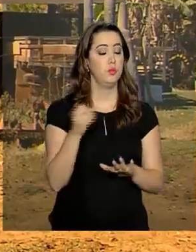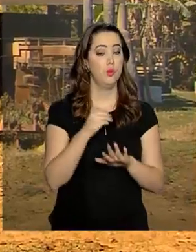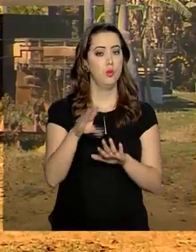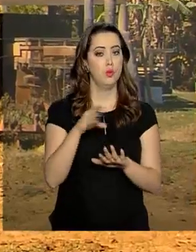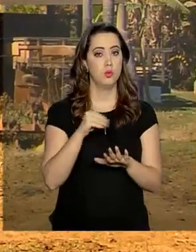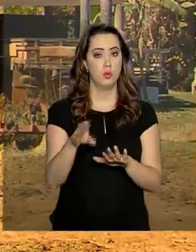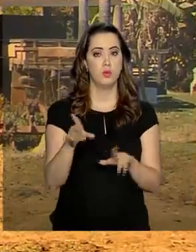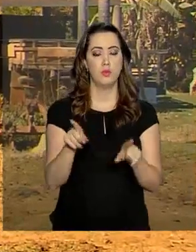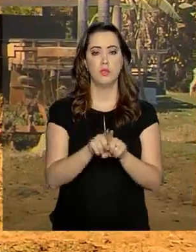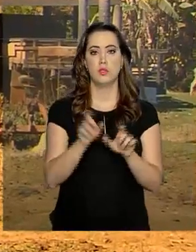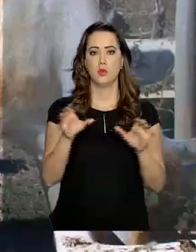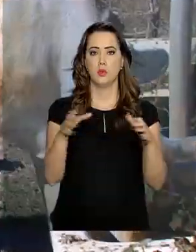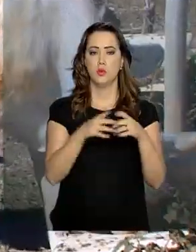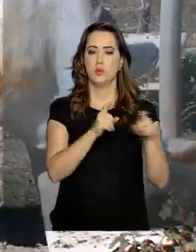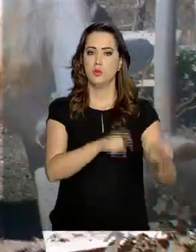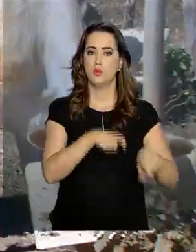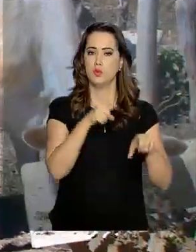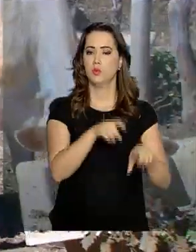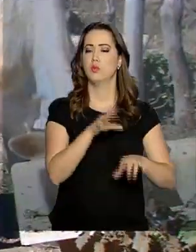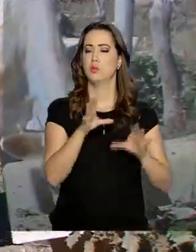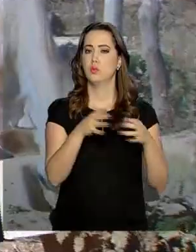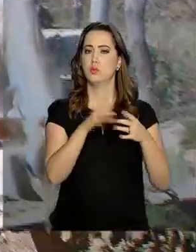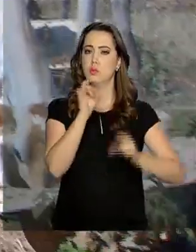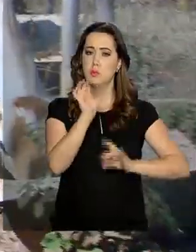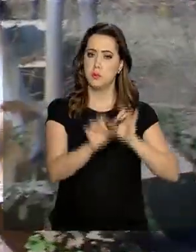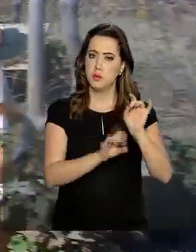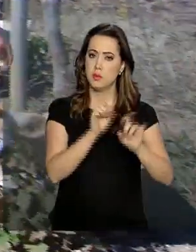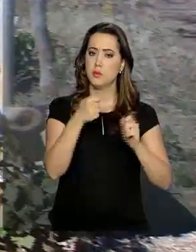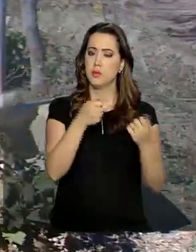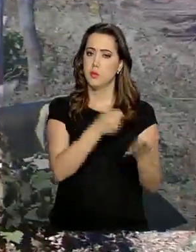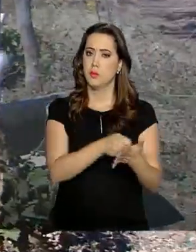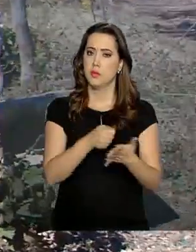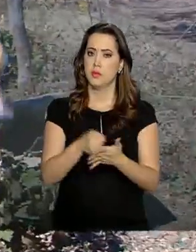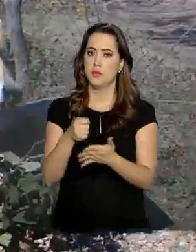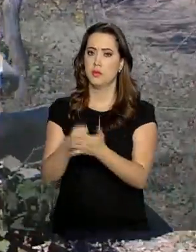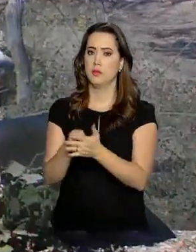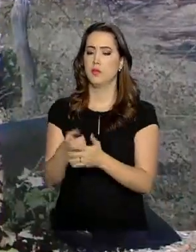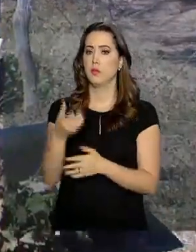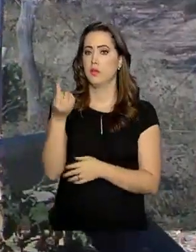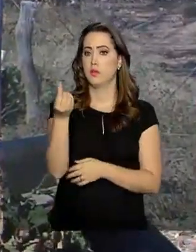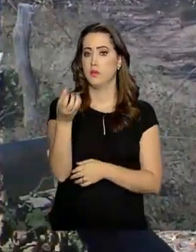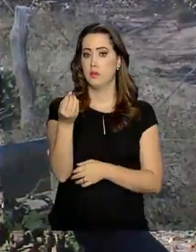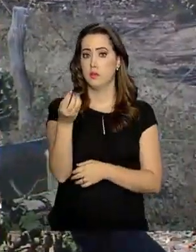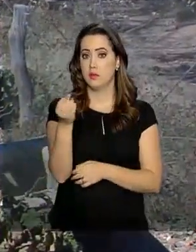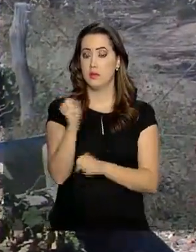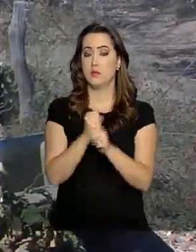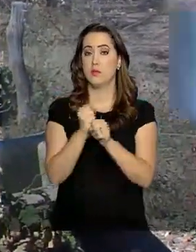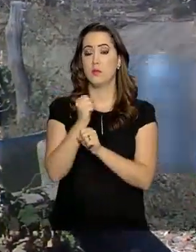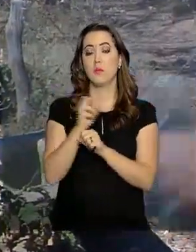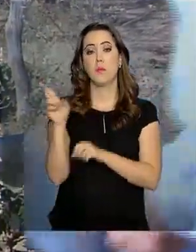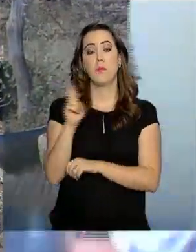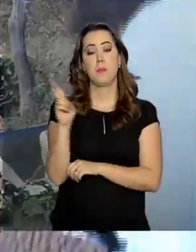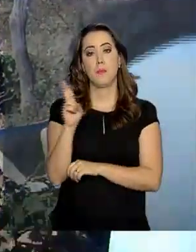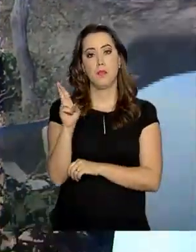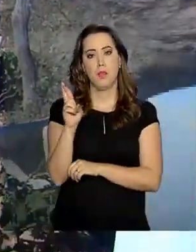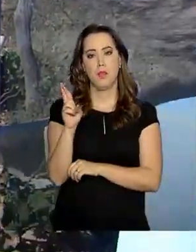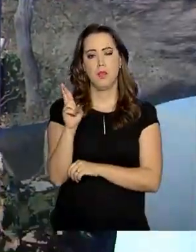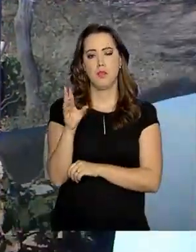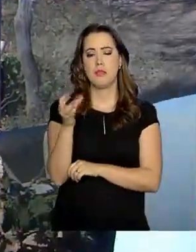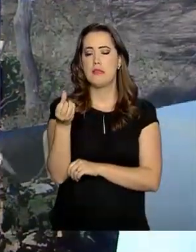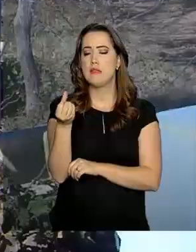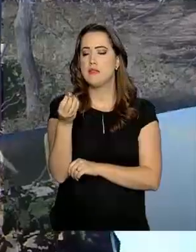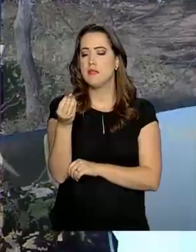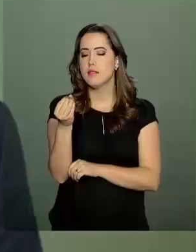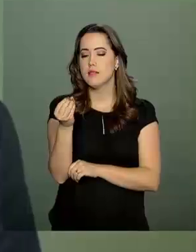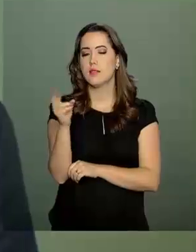é que segurados rurais, no regime especial, precisaram contribuir com pelo menos 600 reais por ano para ter direito ao